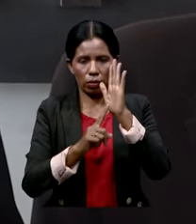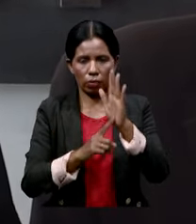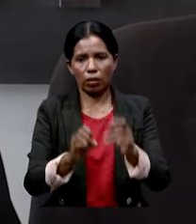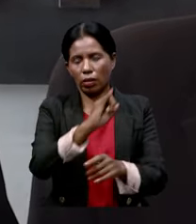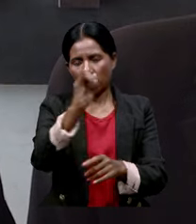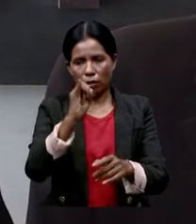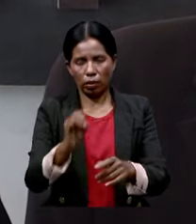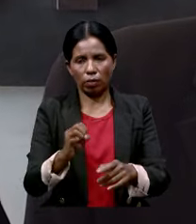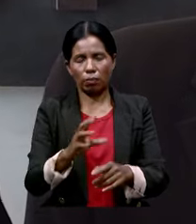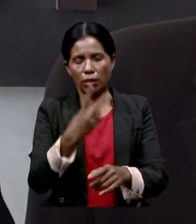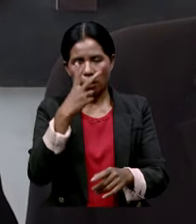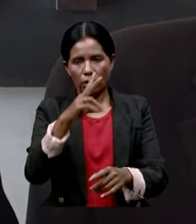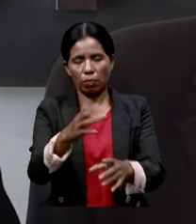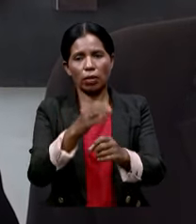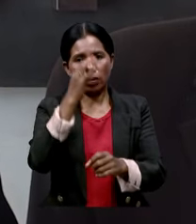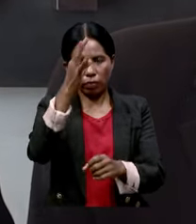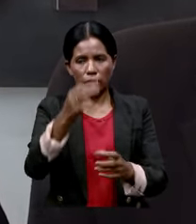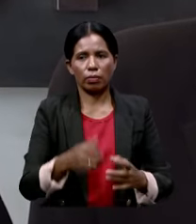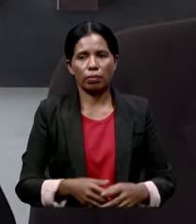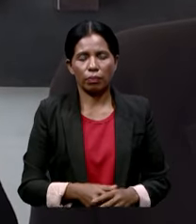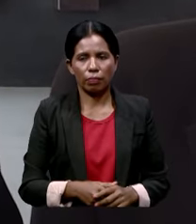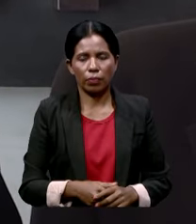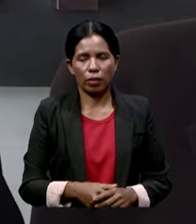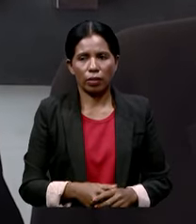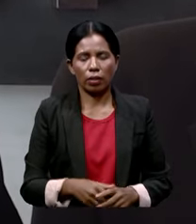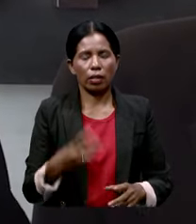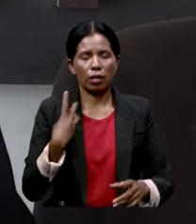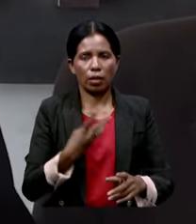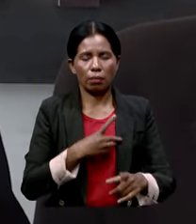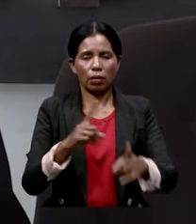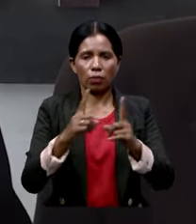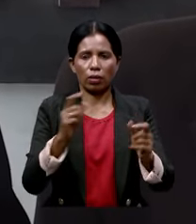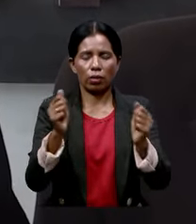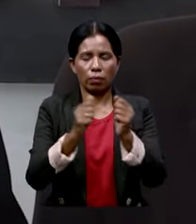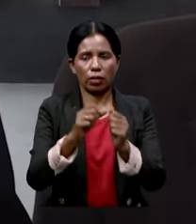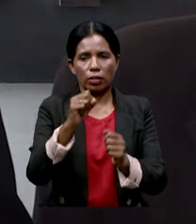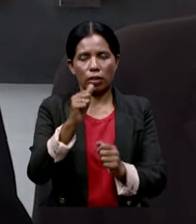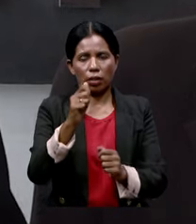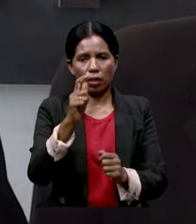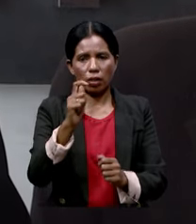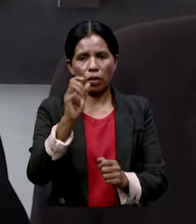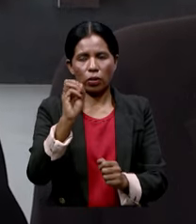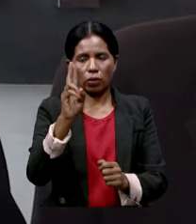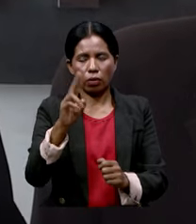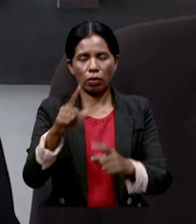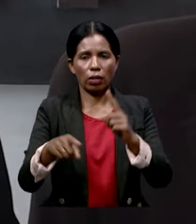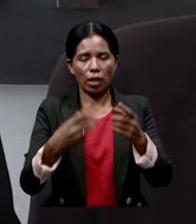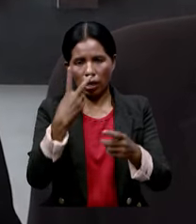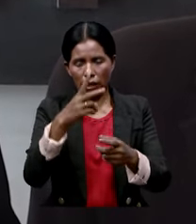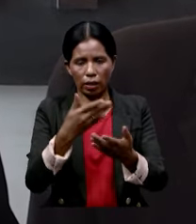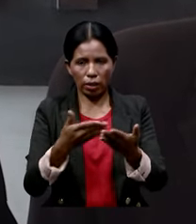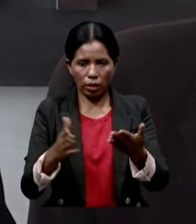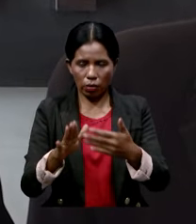identificação, ba notificação e futuro. Hoje a mim até te ba catar, ba enhira condição estirané,